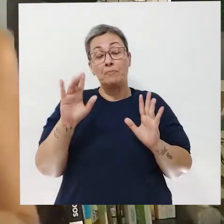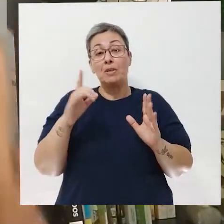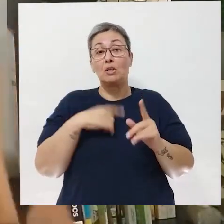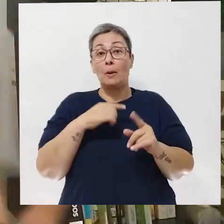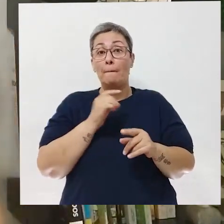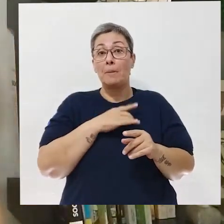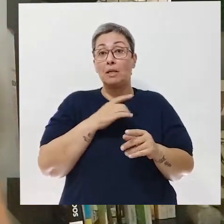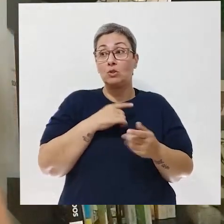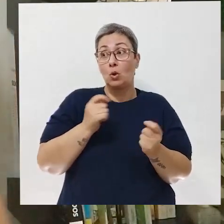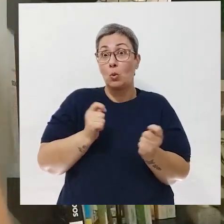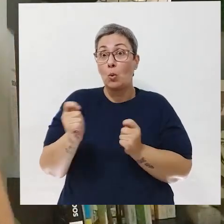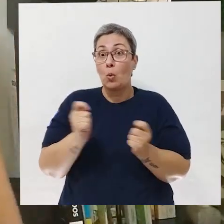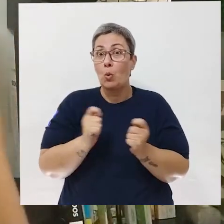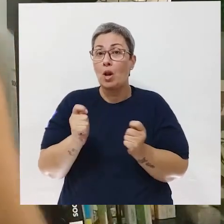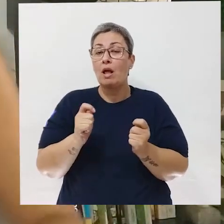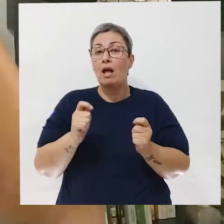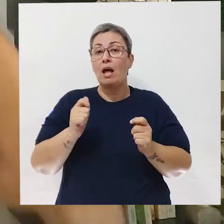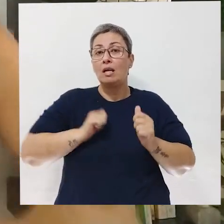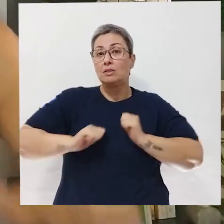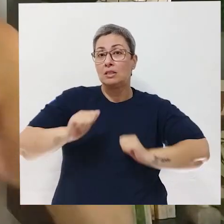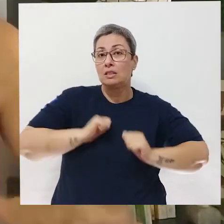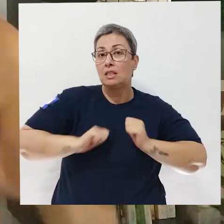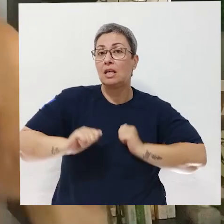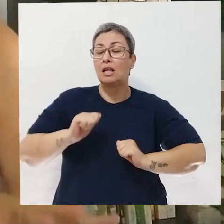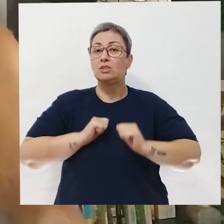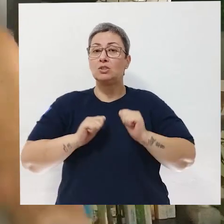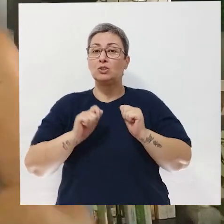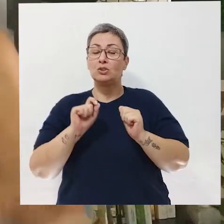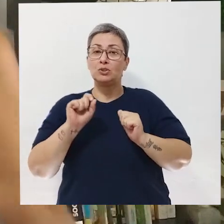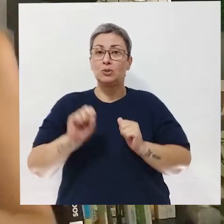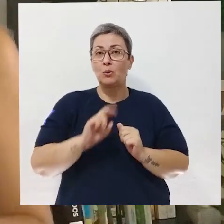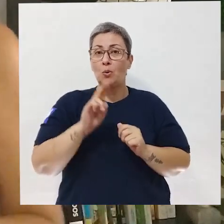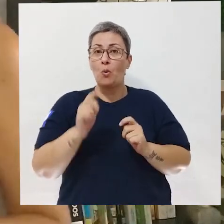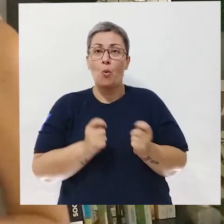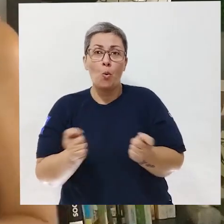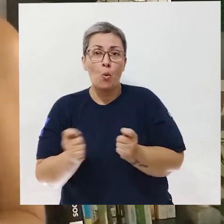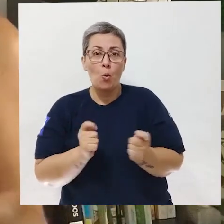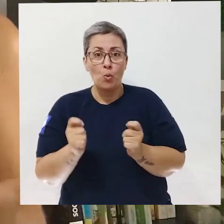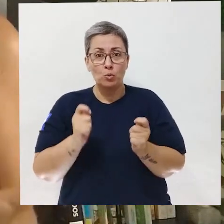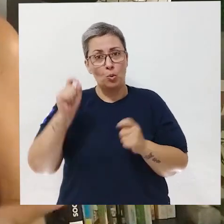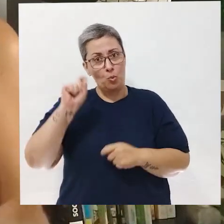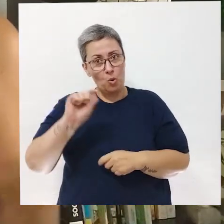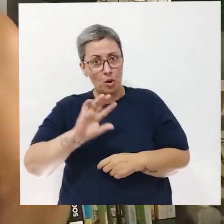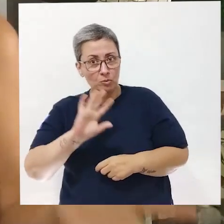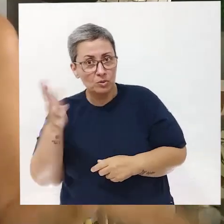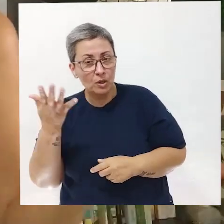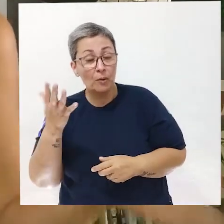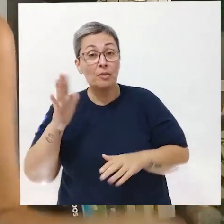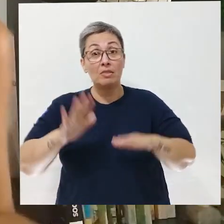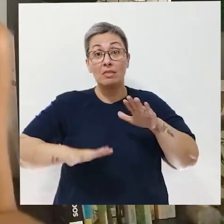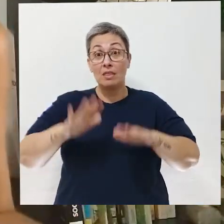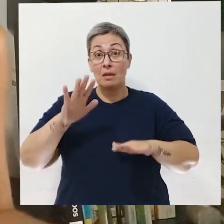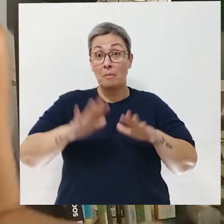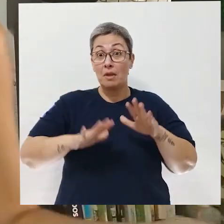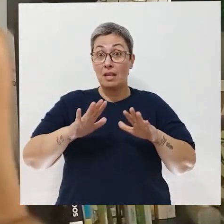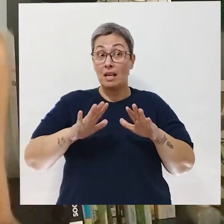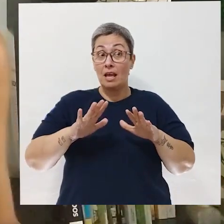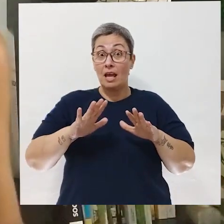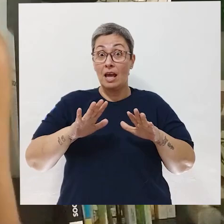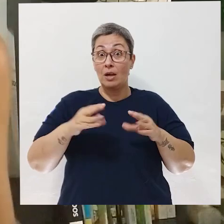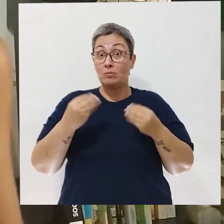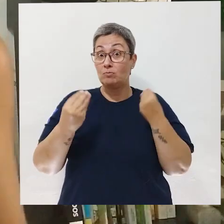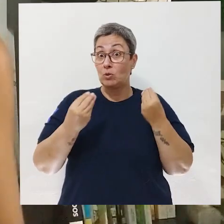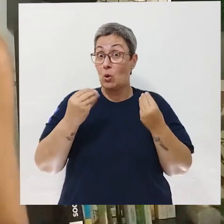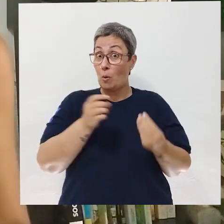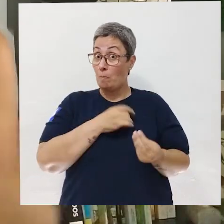de controlar a sua ansiedade e tentar manter aí o controle da situação. Vai depender do grau de medo que você